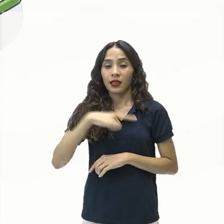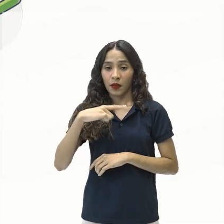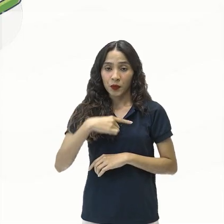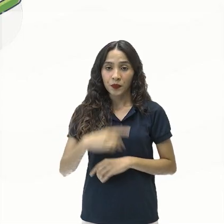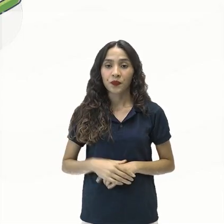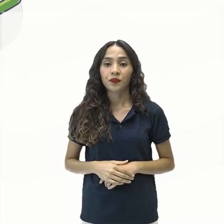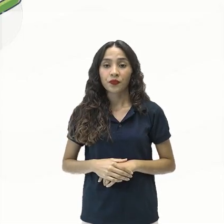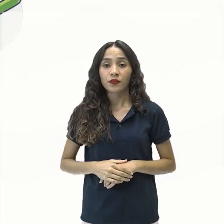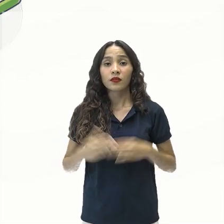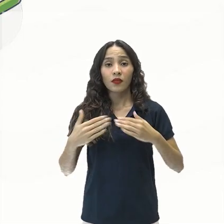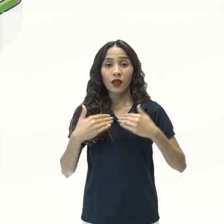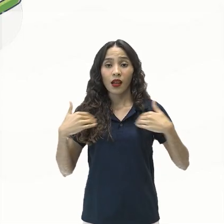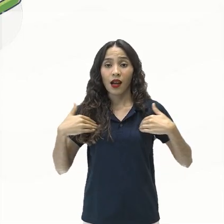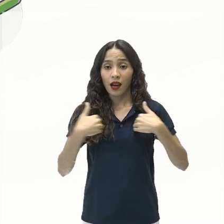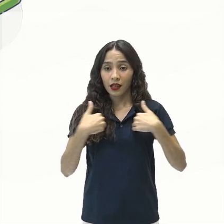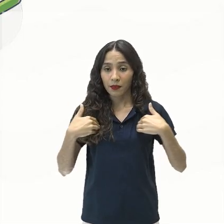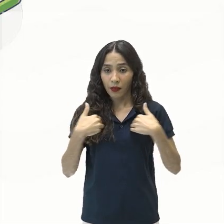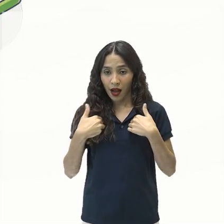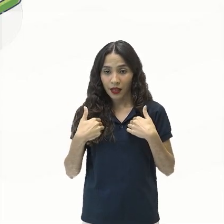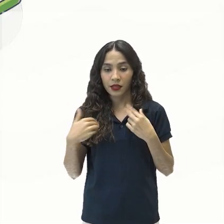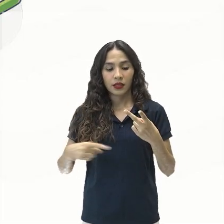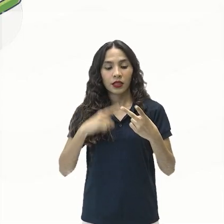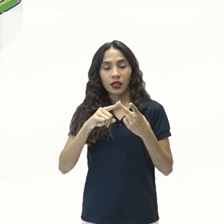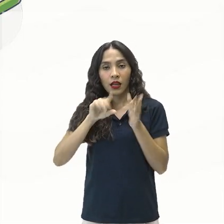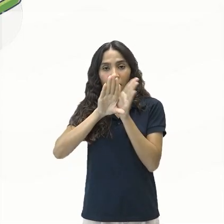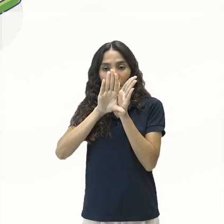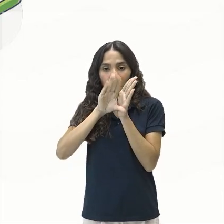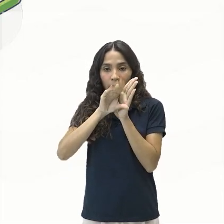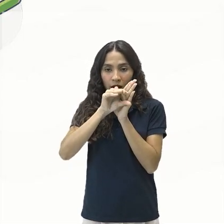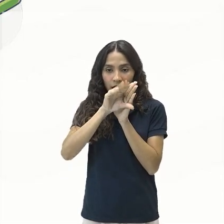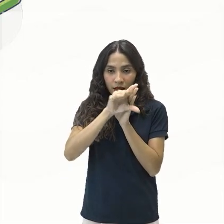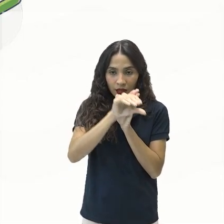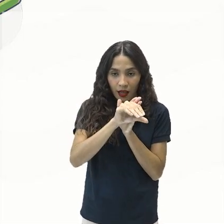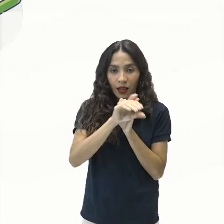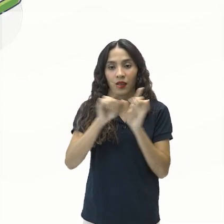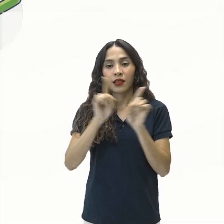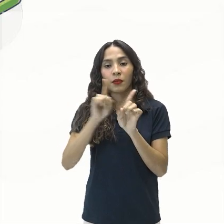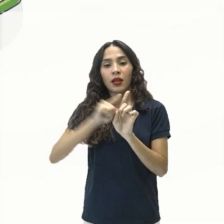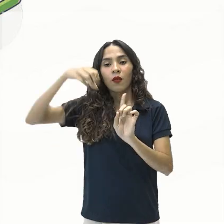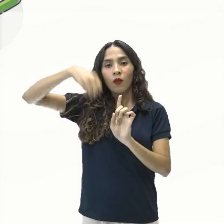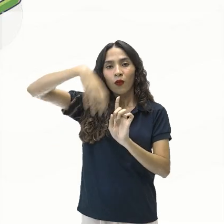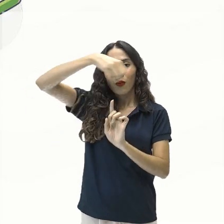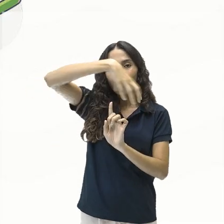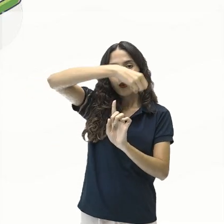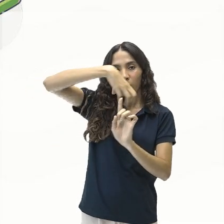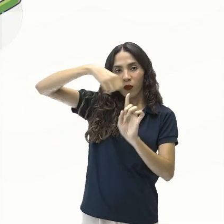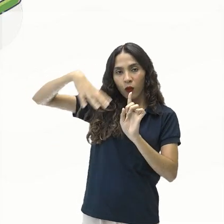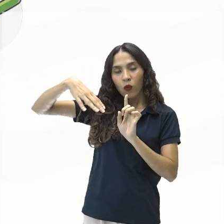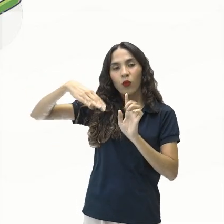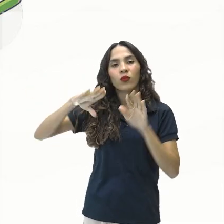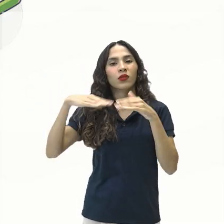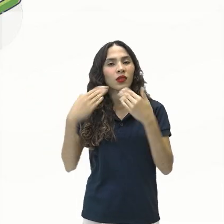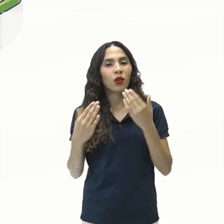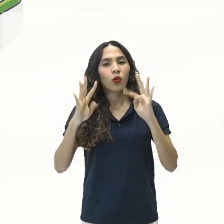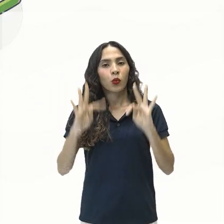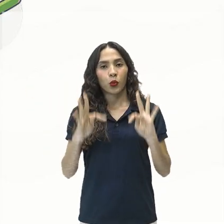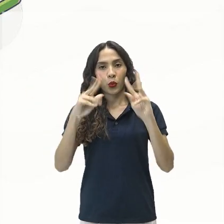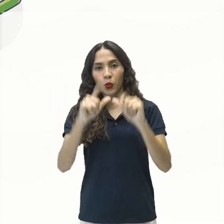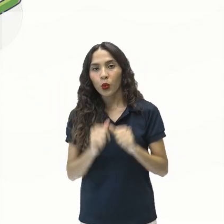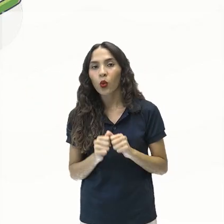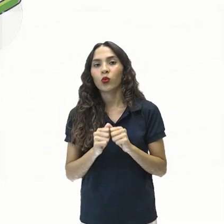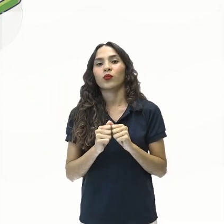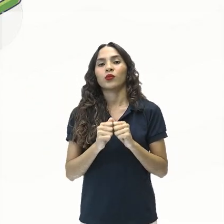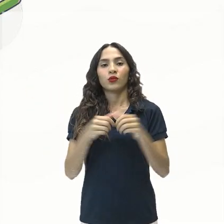representação dos animais, bactérias, fungos, protozoários, né? Todos eles